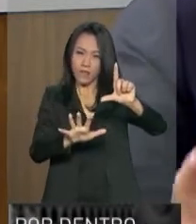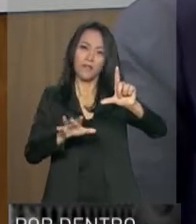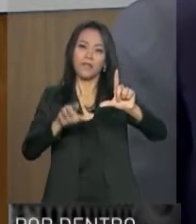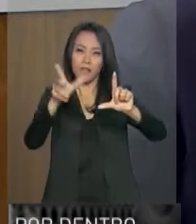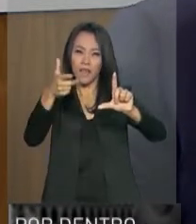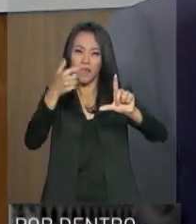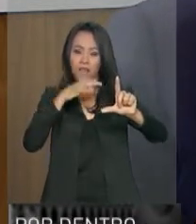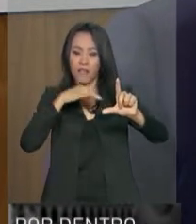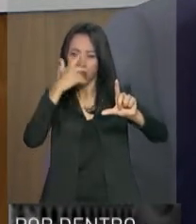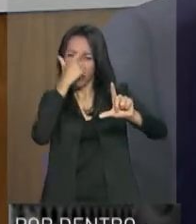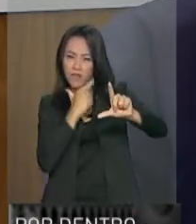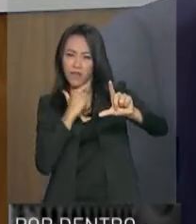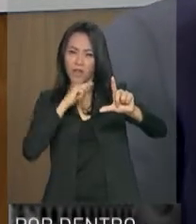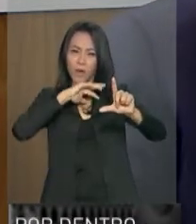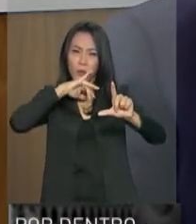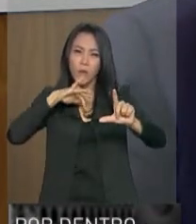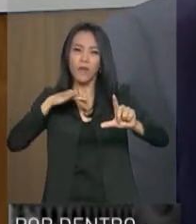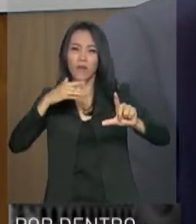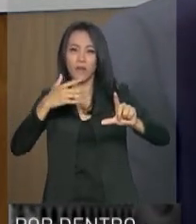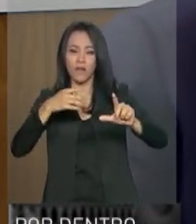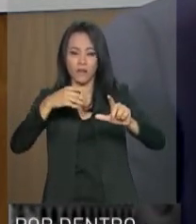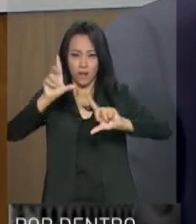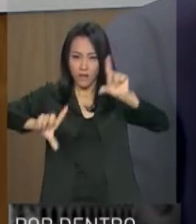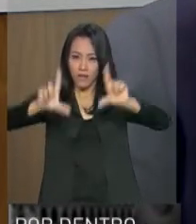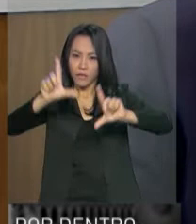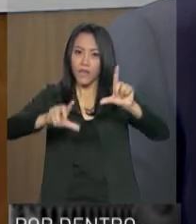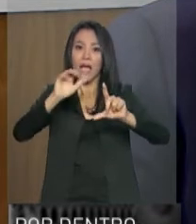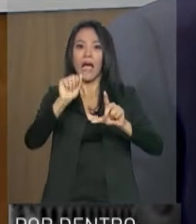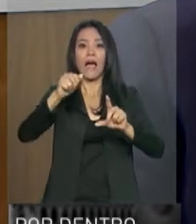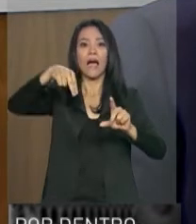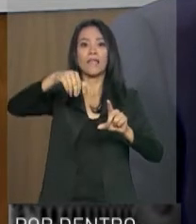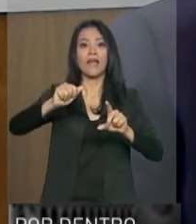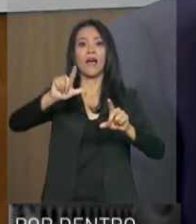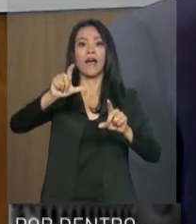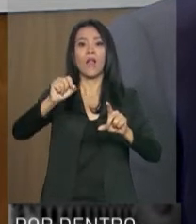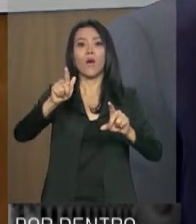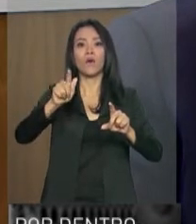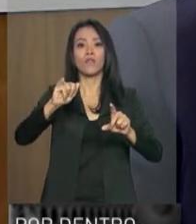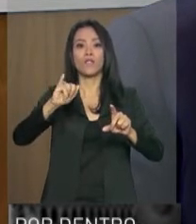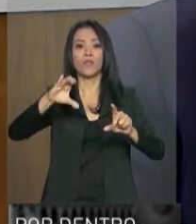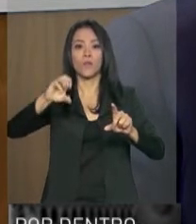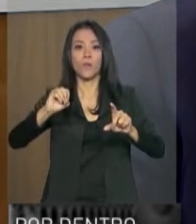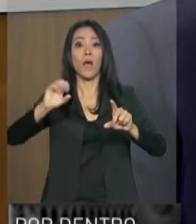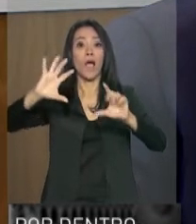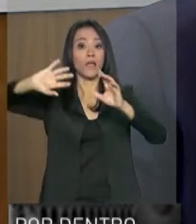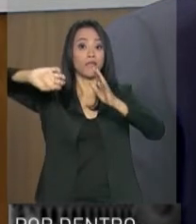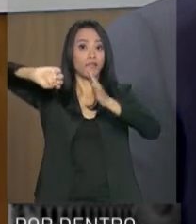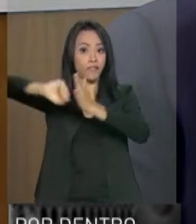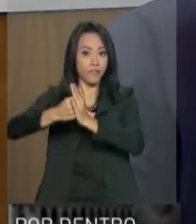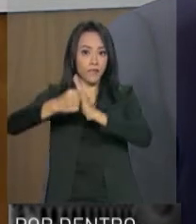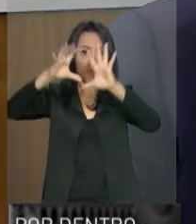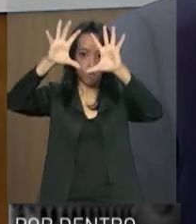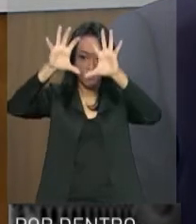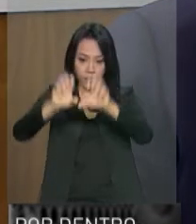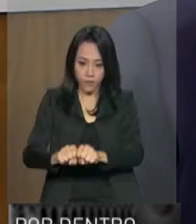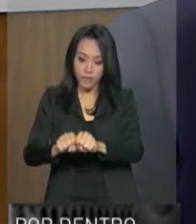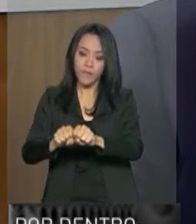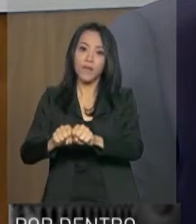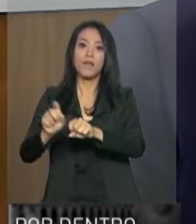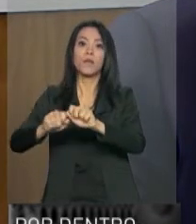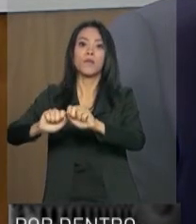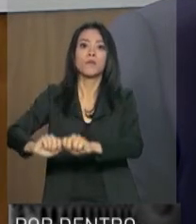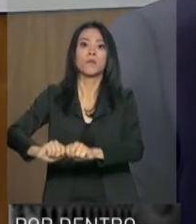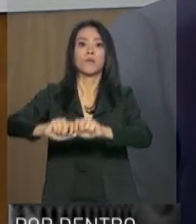feia irregular e de uma hora pra outra essa imagem desligada ea pessoa ganha uma